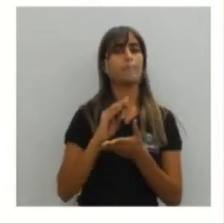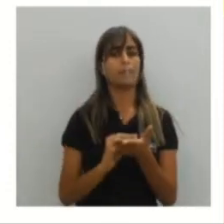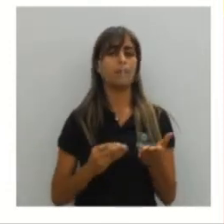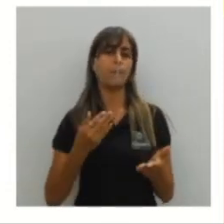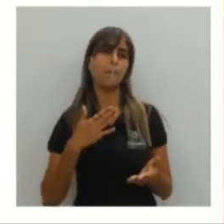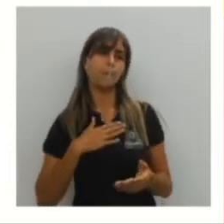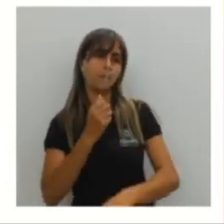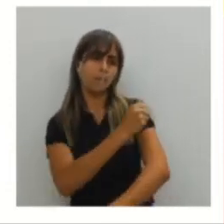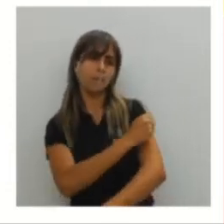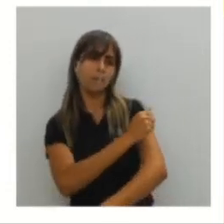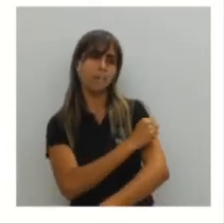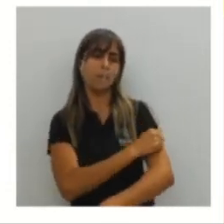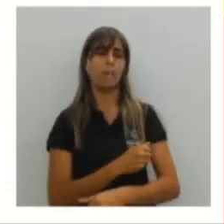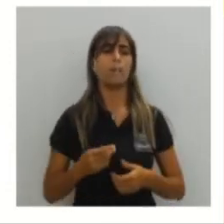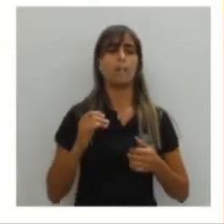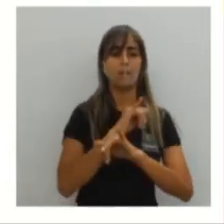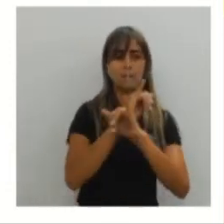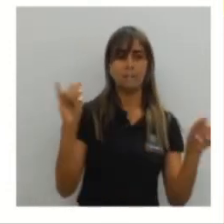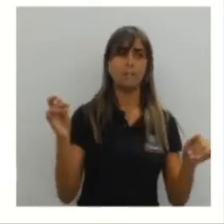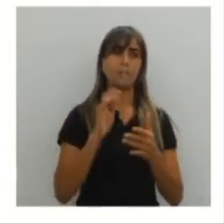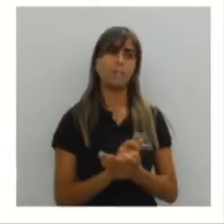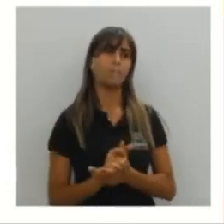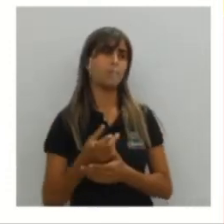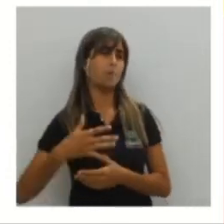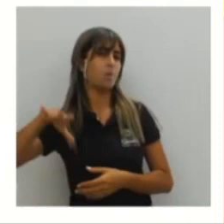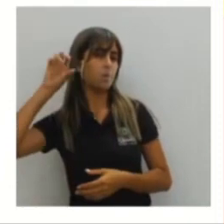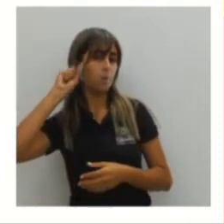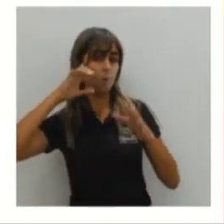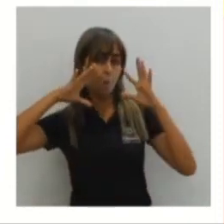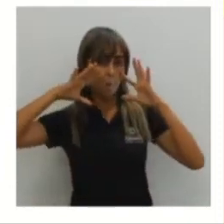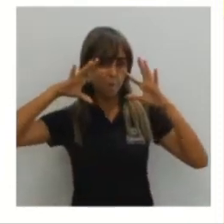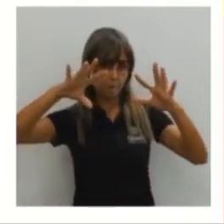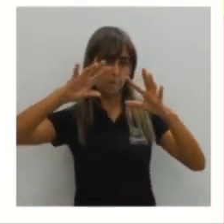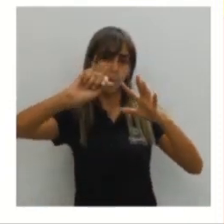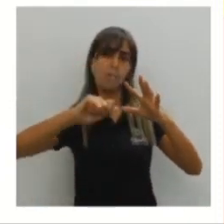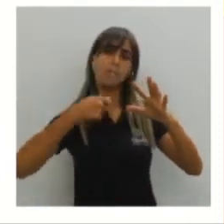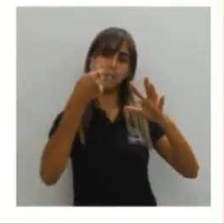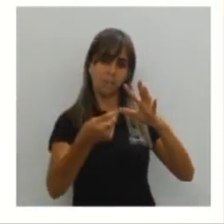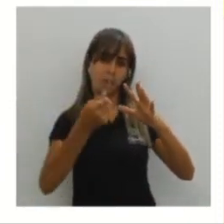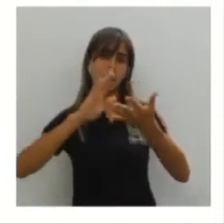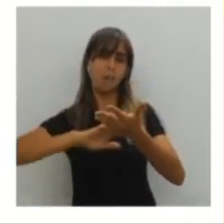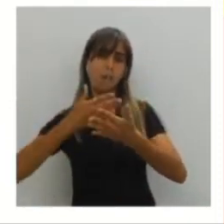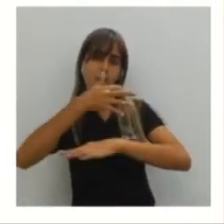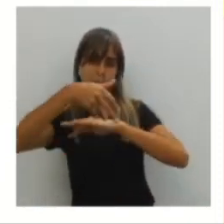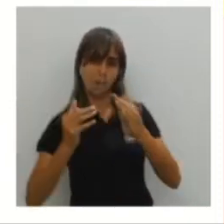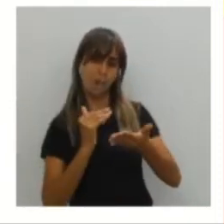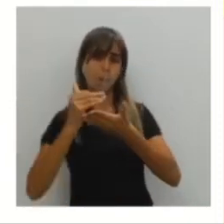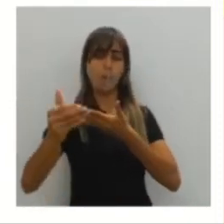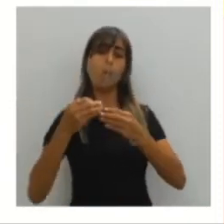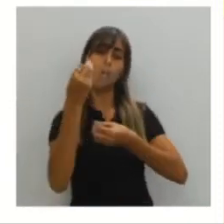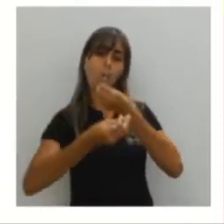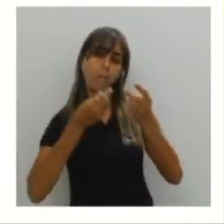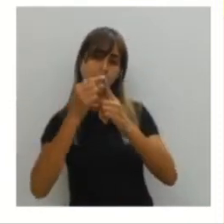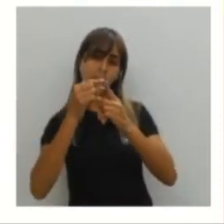alunos DAs, reforço aquele aviso, né? Os meus alunos surdos, observem os sinais da intérprete e acompanhem como as palavras